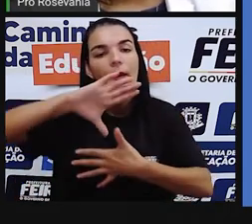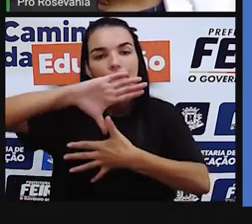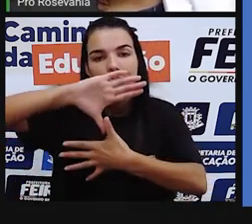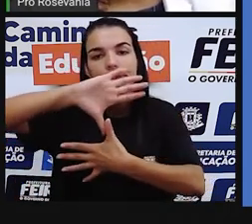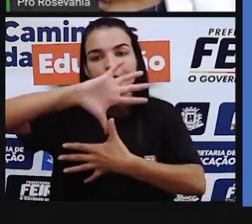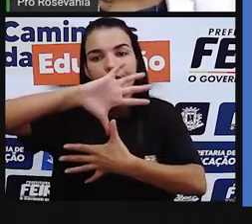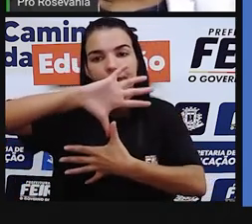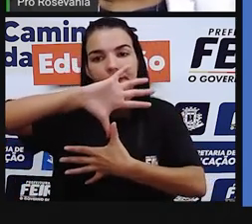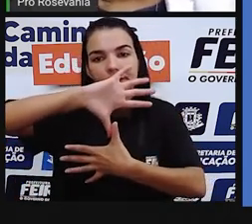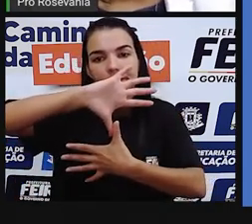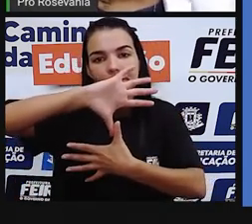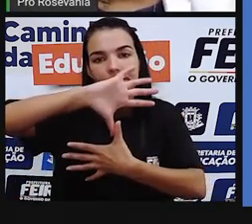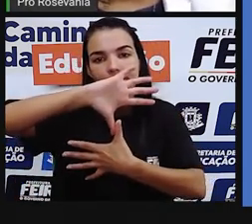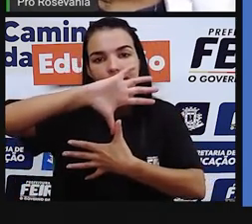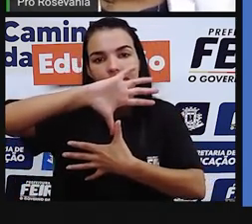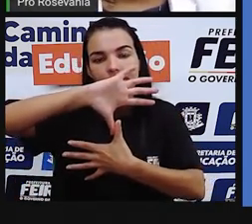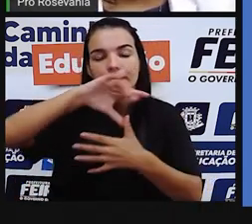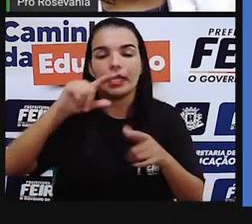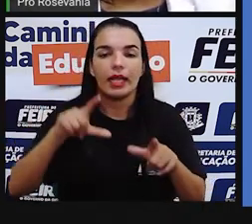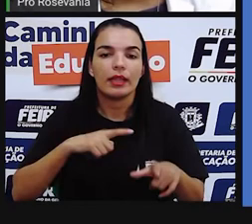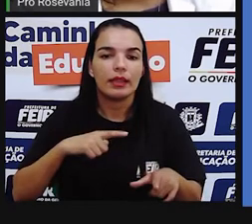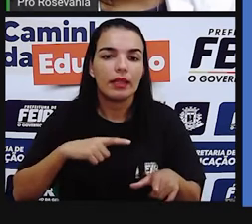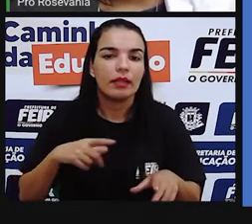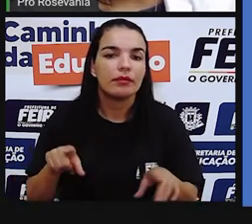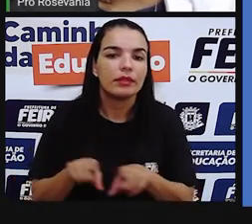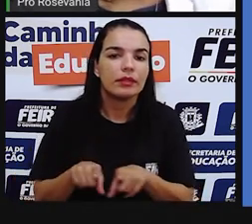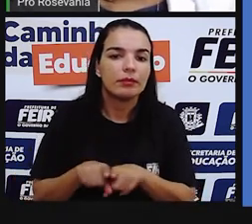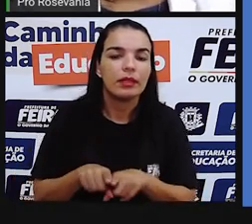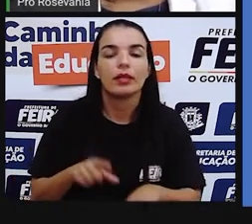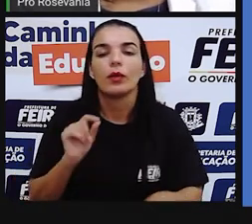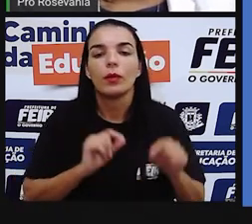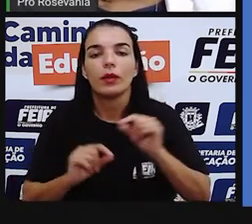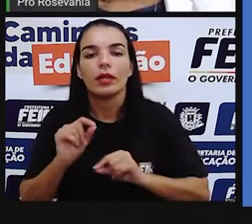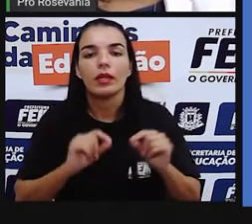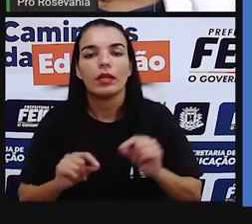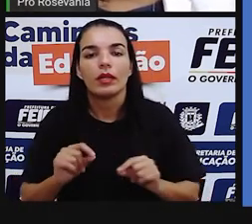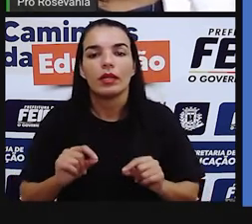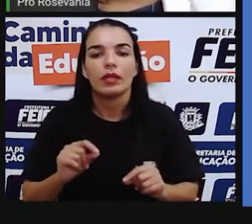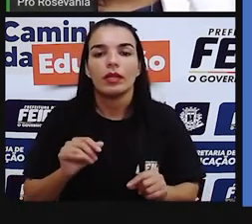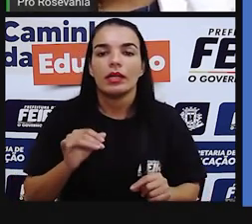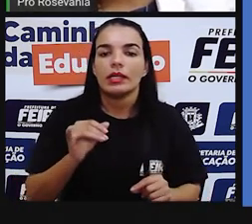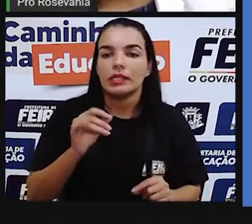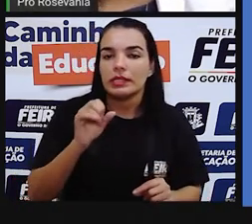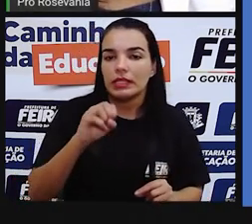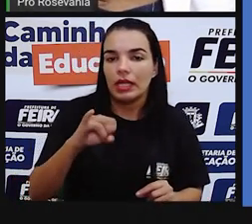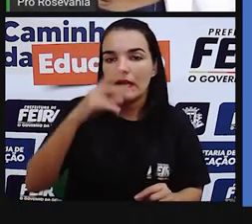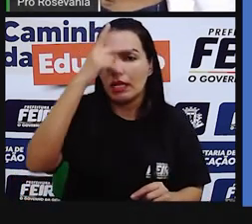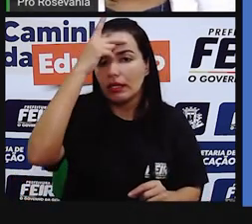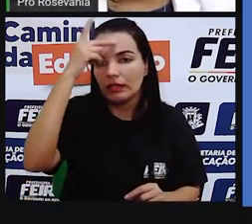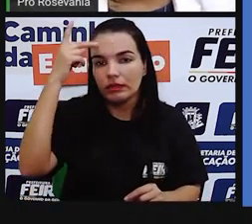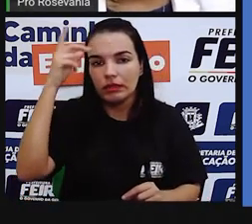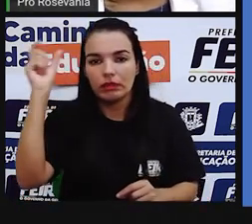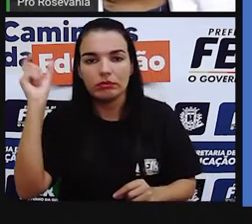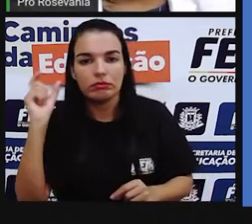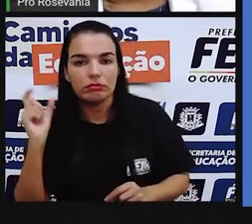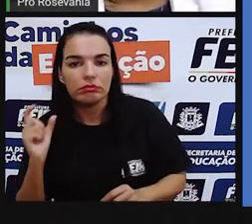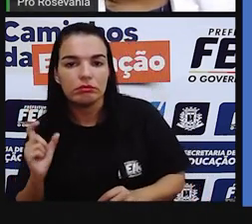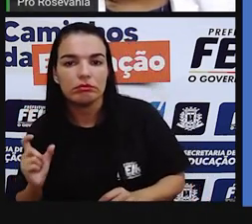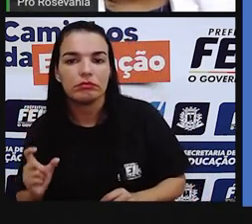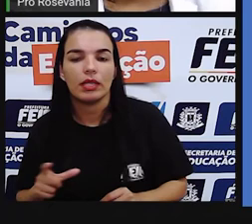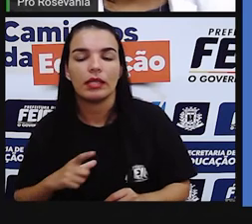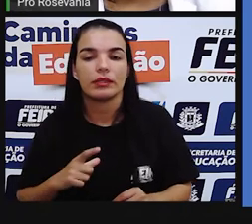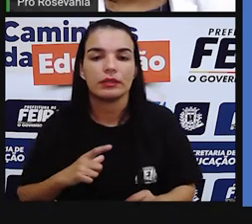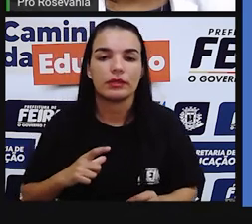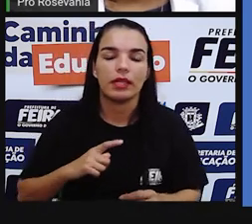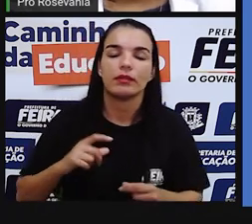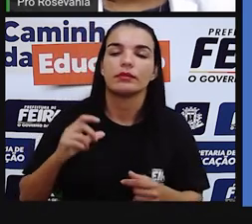anemia falciforme, que é muito comum as pessoas negras terem, justamente pelo fato de que já era, né, uma característica dos